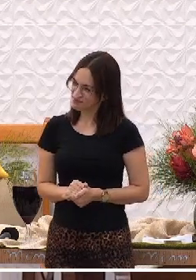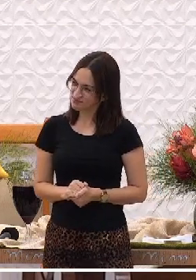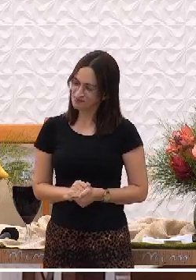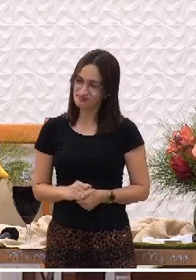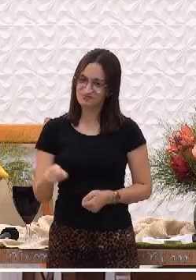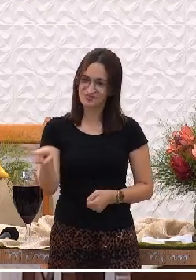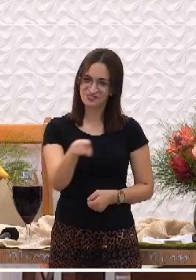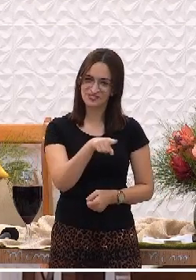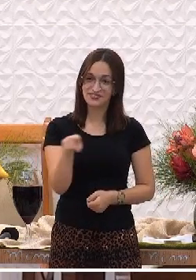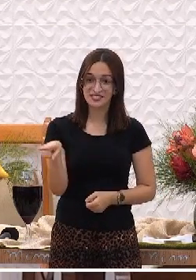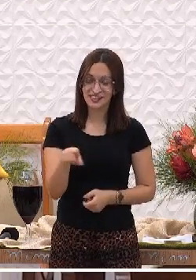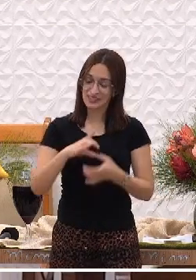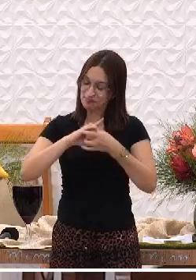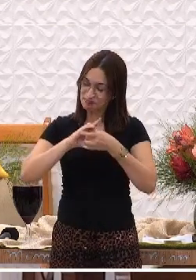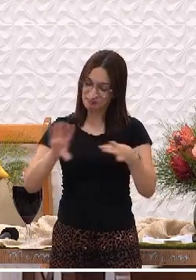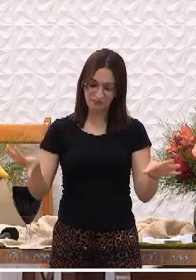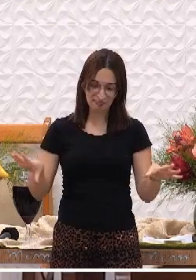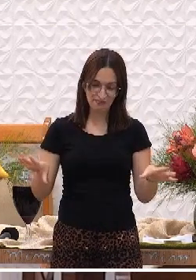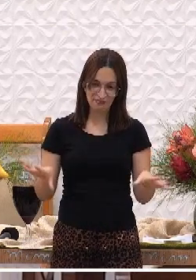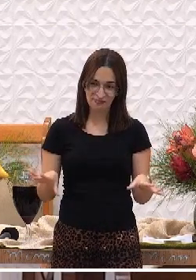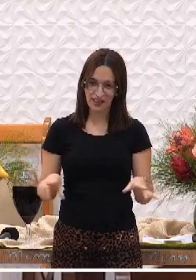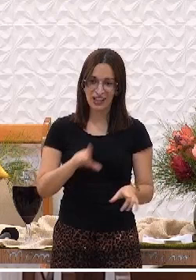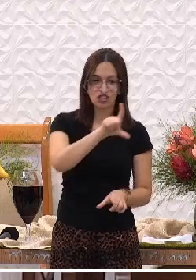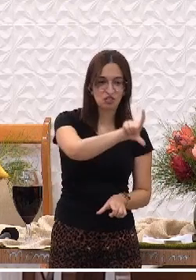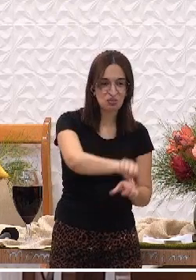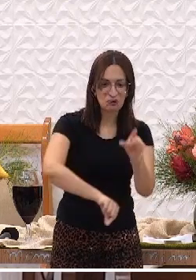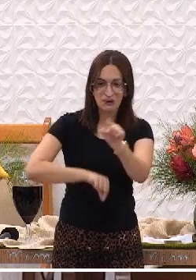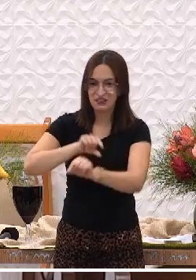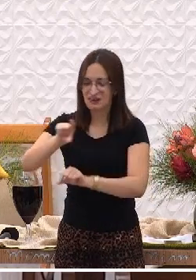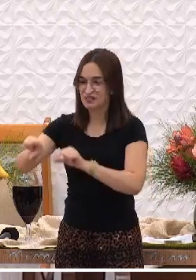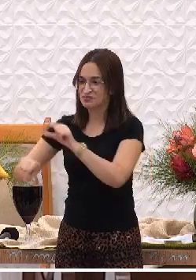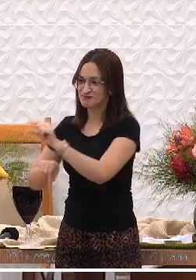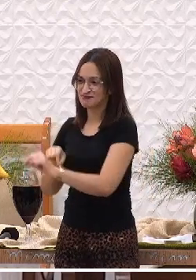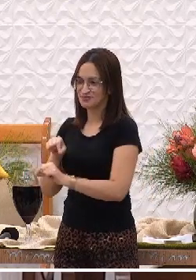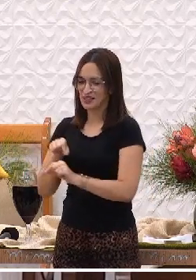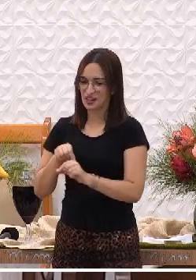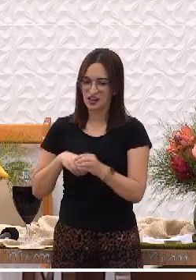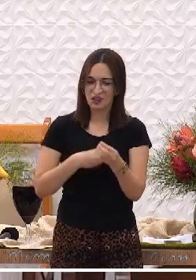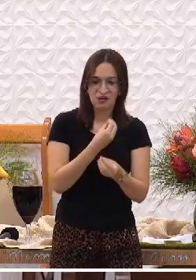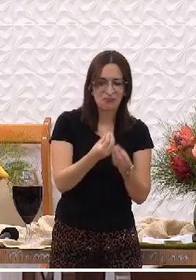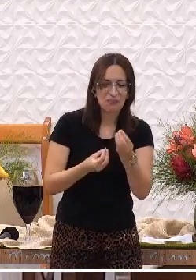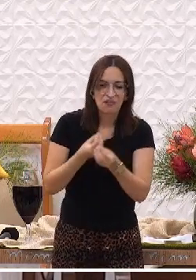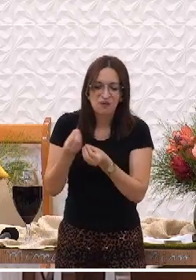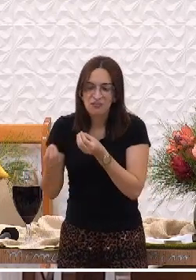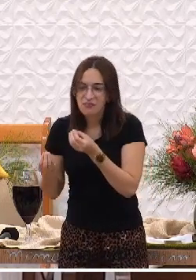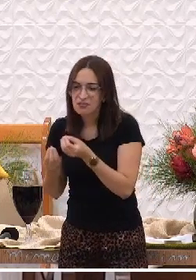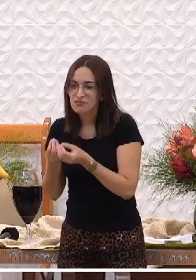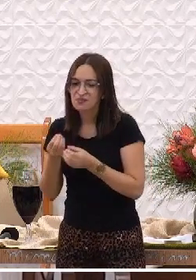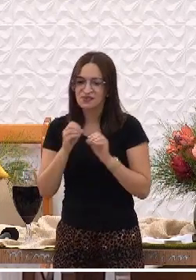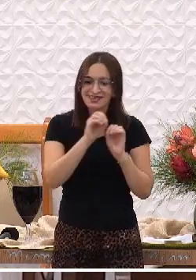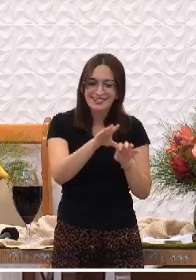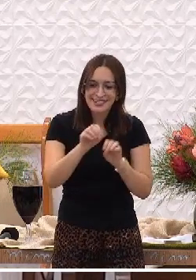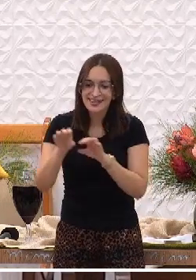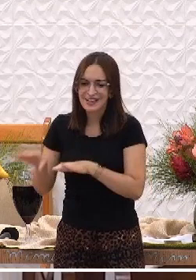vocês vão ficar muito livres para decidir com os adultos como vai ser o formato, como o discipulado vai acontecer, o